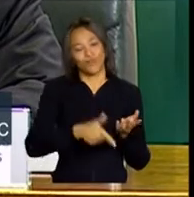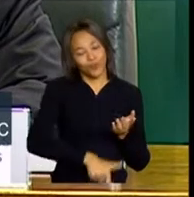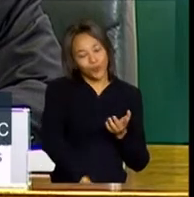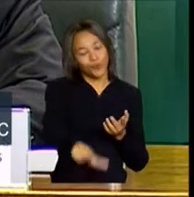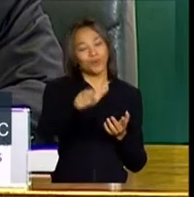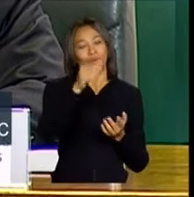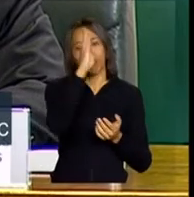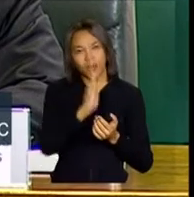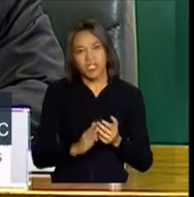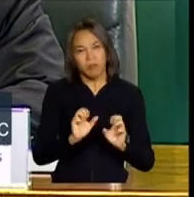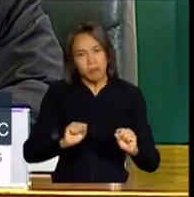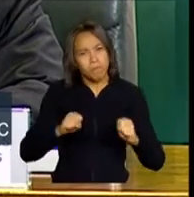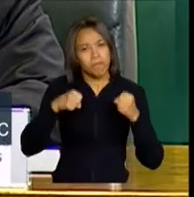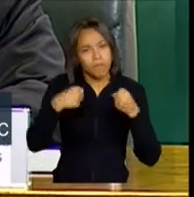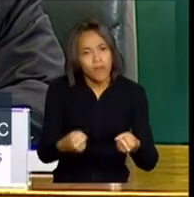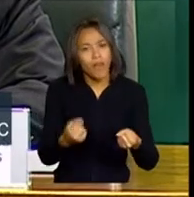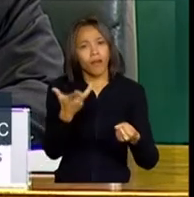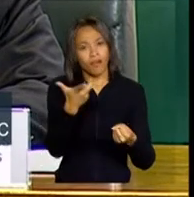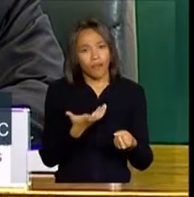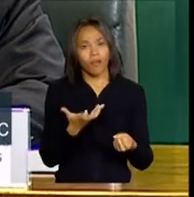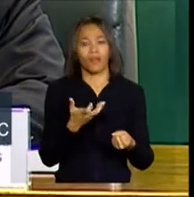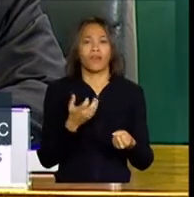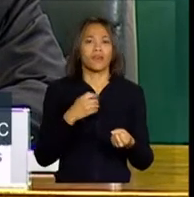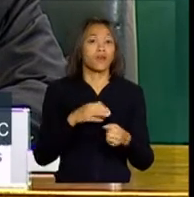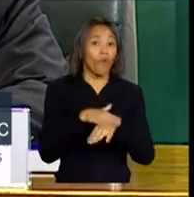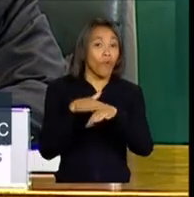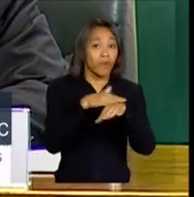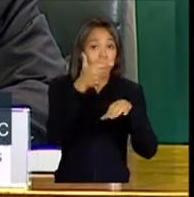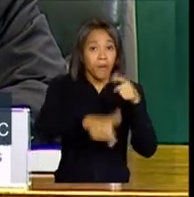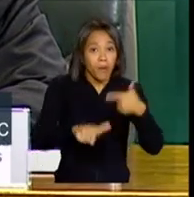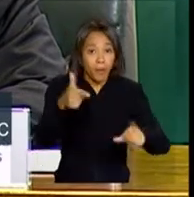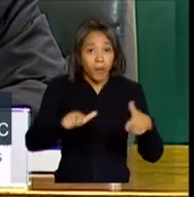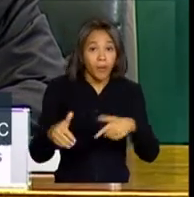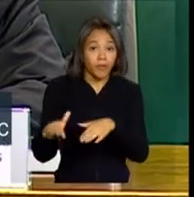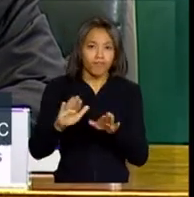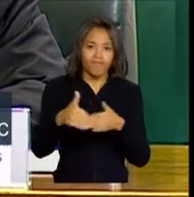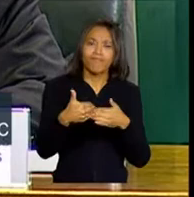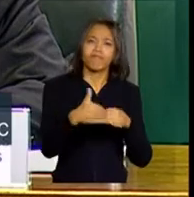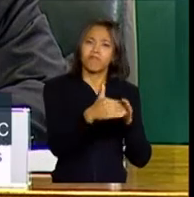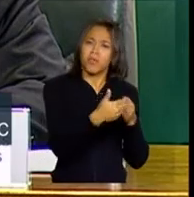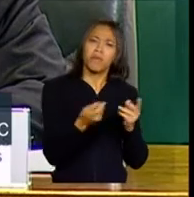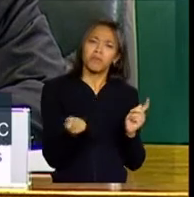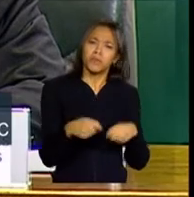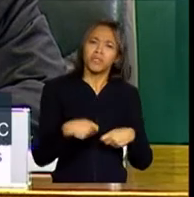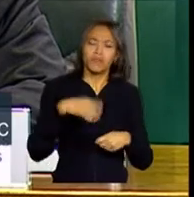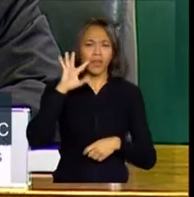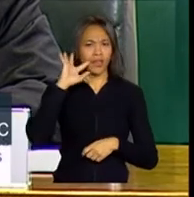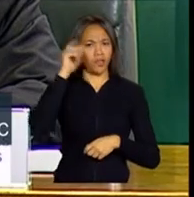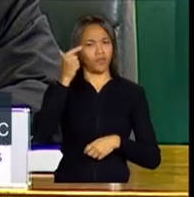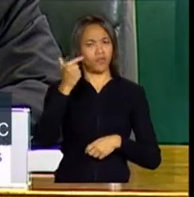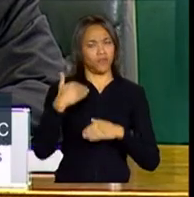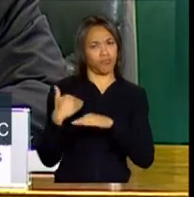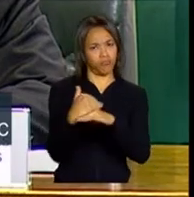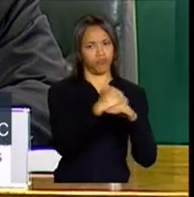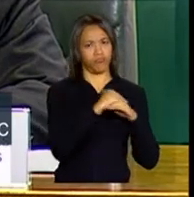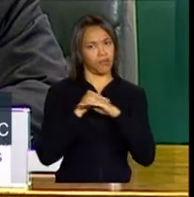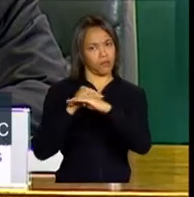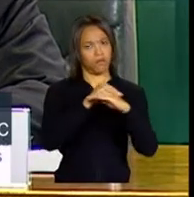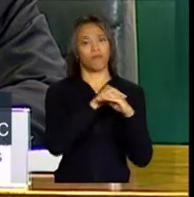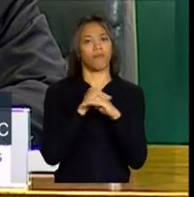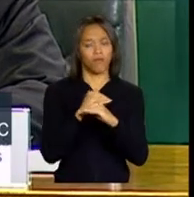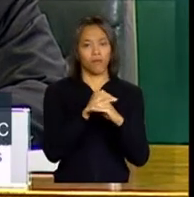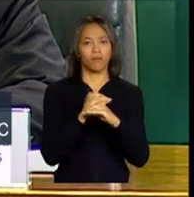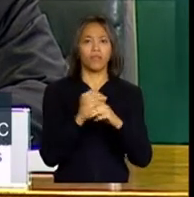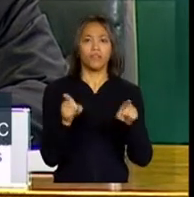continua empenhado em fazer avançar a rodada na expectativa com tudo de que seja possível fazendo de forma equitativa equilibrada